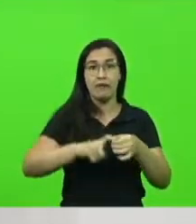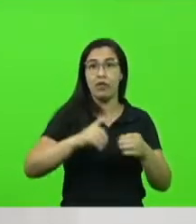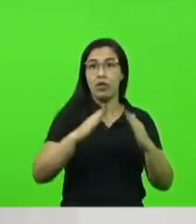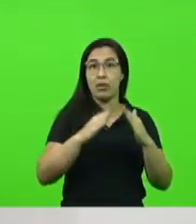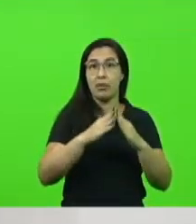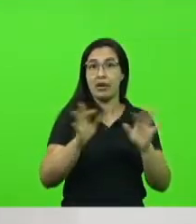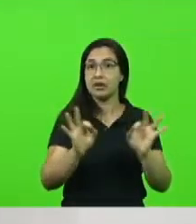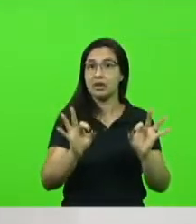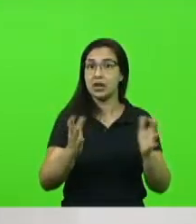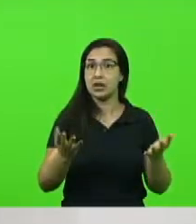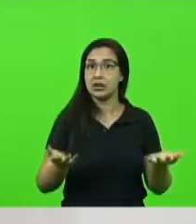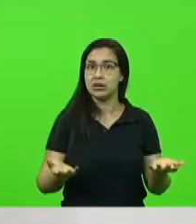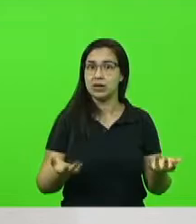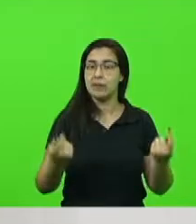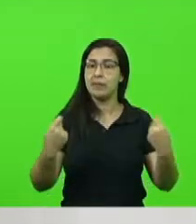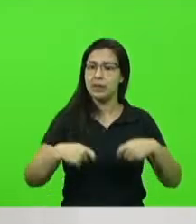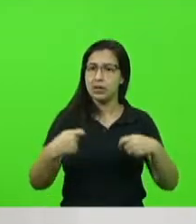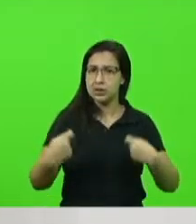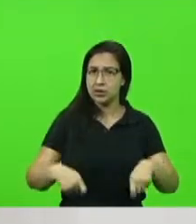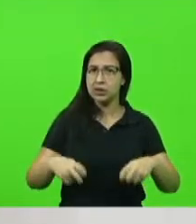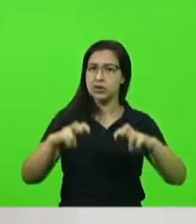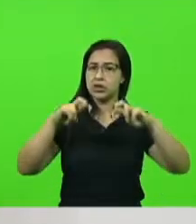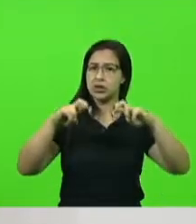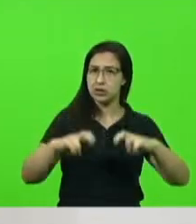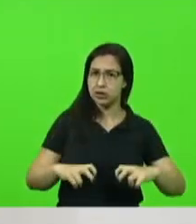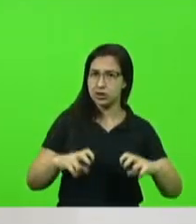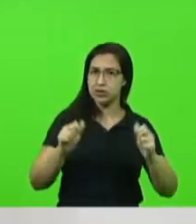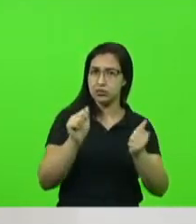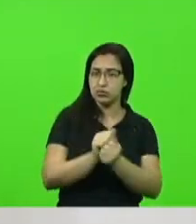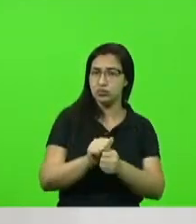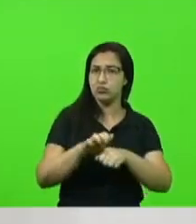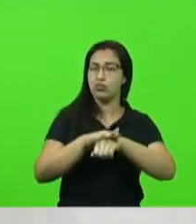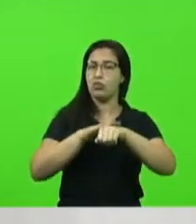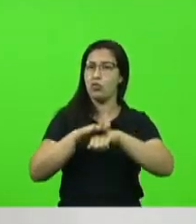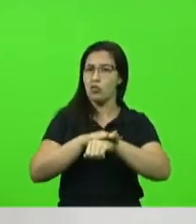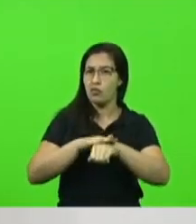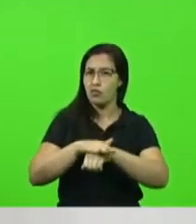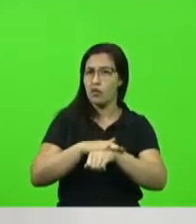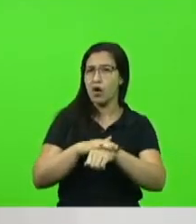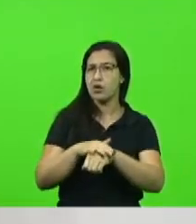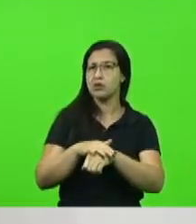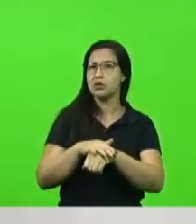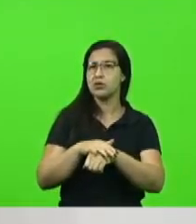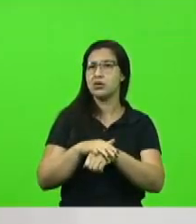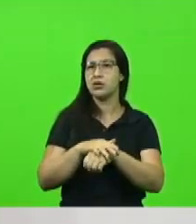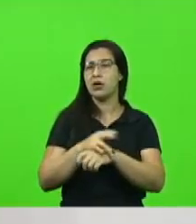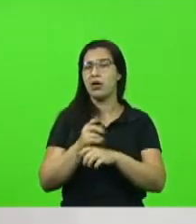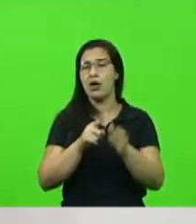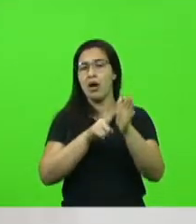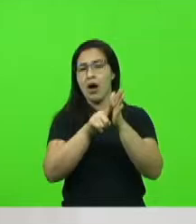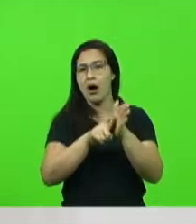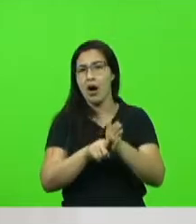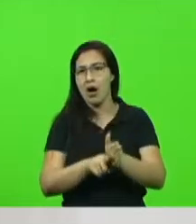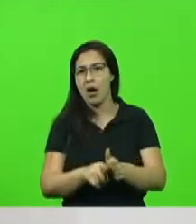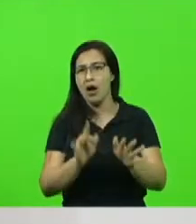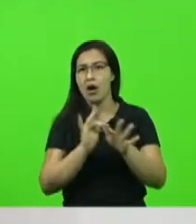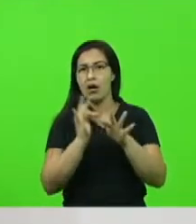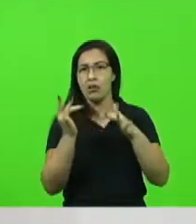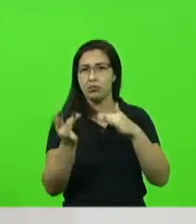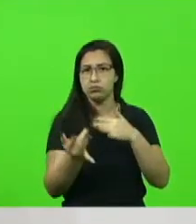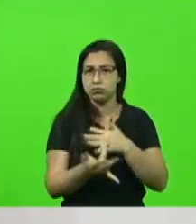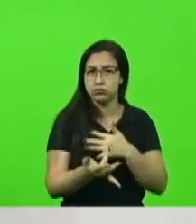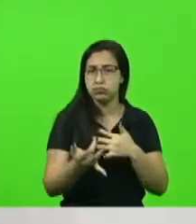momento para conversar com os seus filhos, olhar a rede social dele, ver quem são